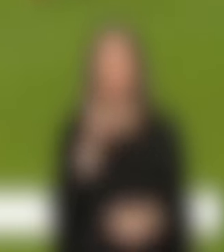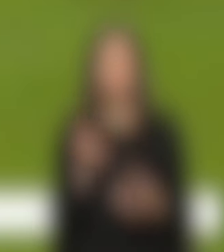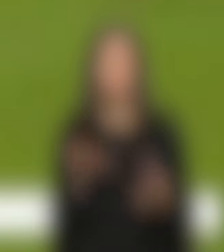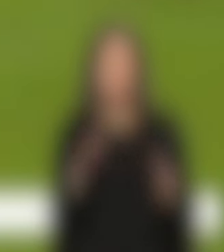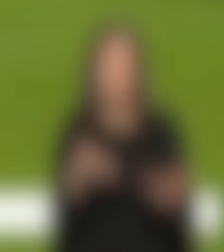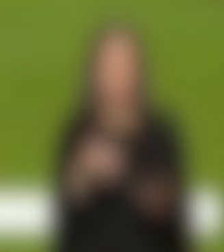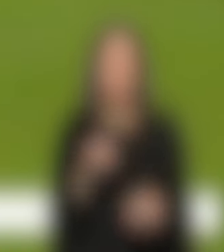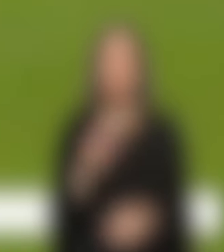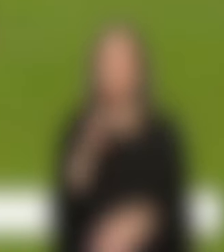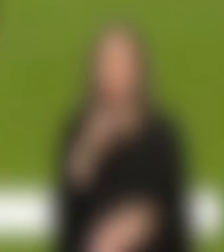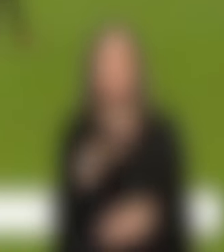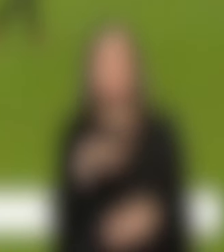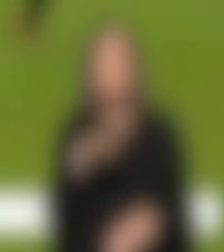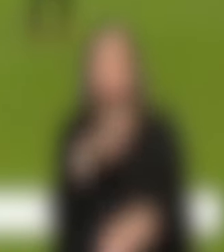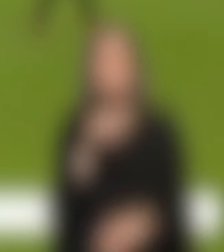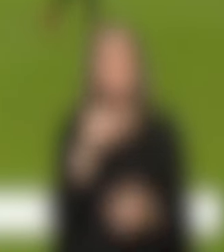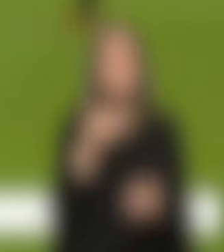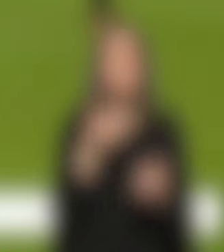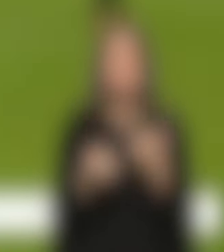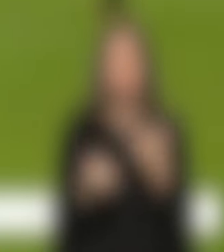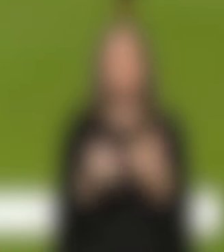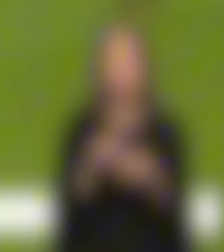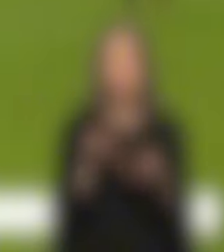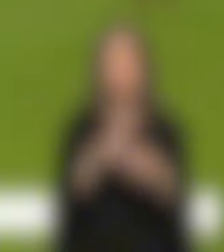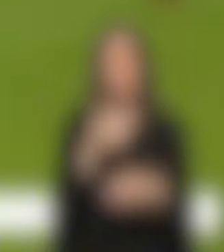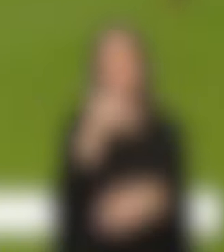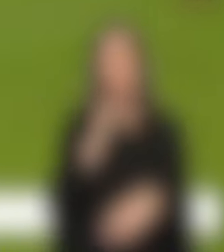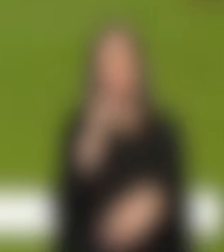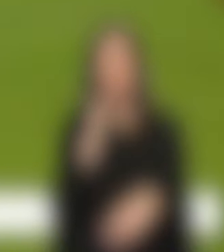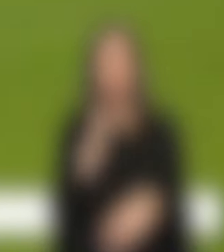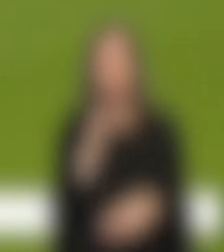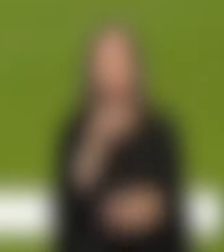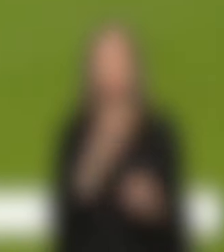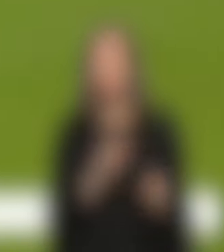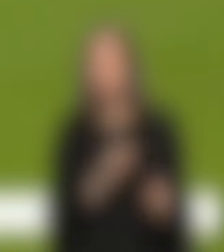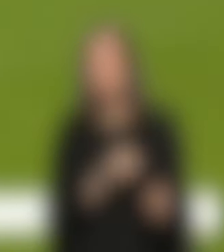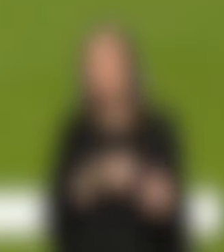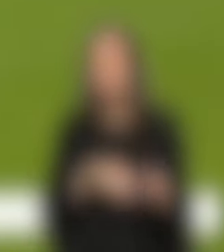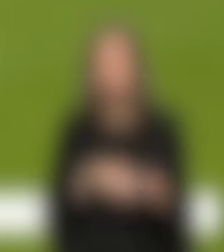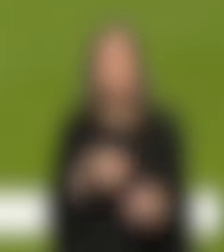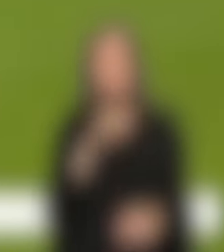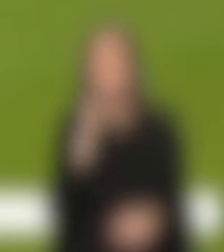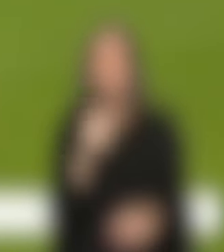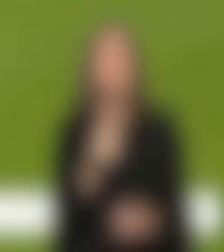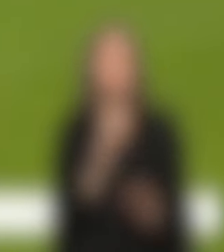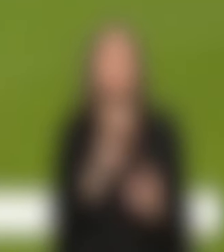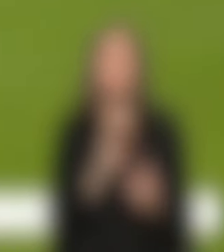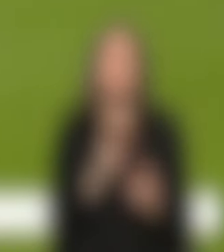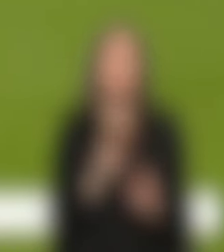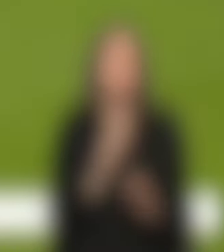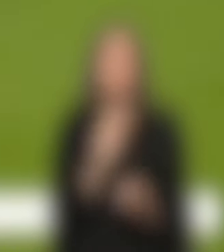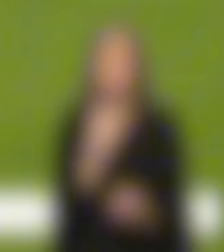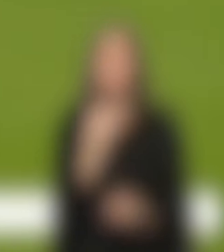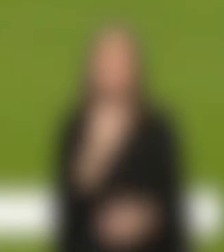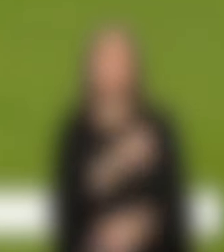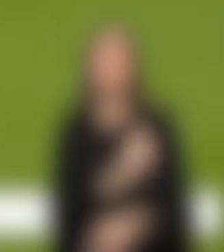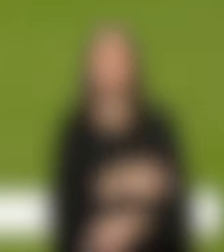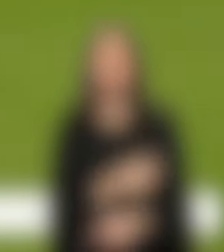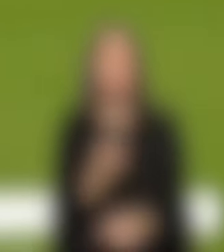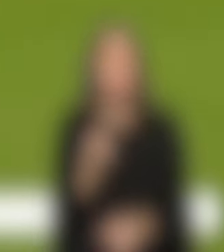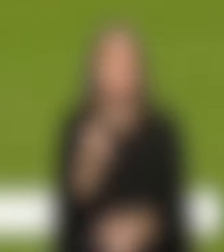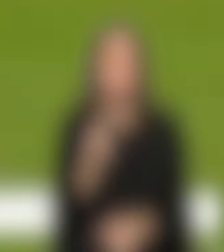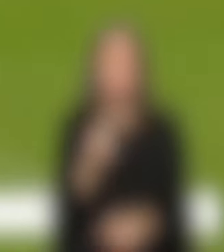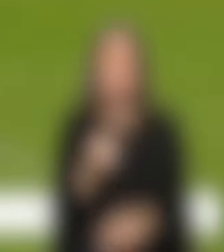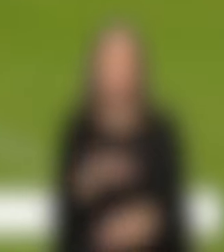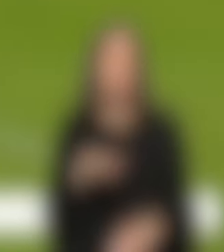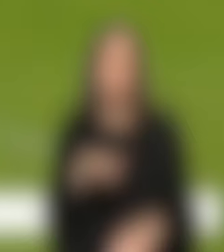o primeiro lance de perigo voltou a ser para a equipa açoriana. Perdida incrível de Rafa Xé. Faltou força ao remate do jogador